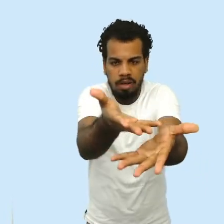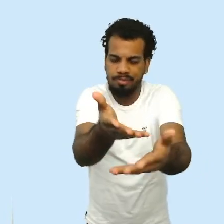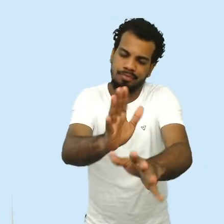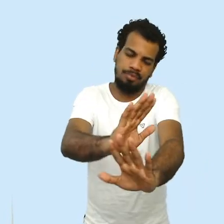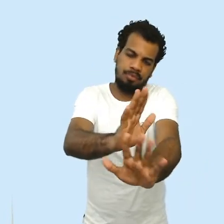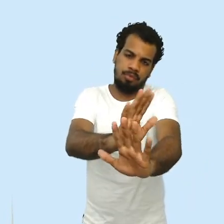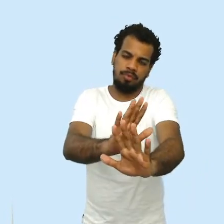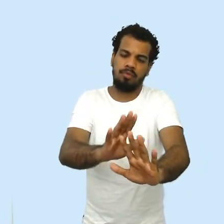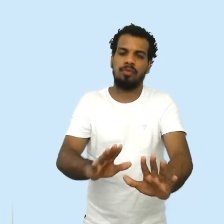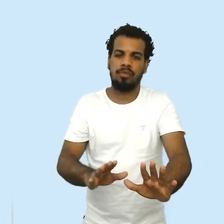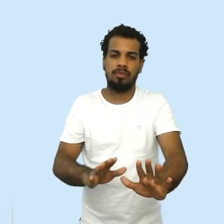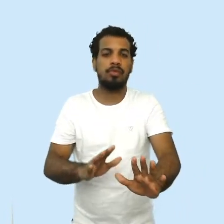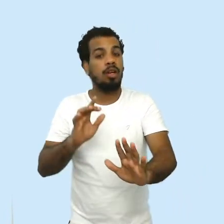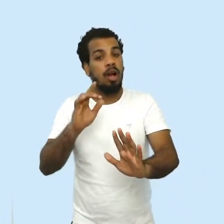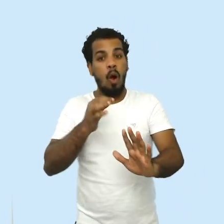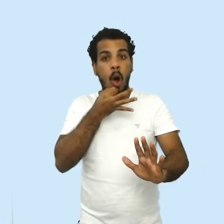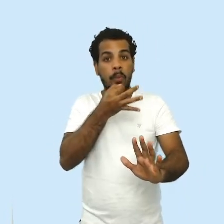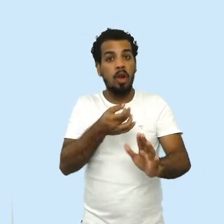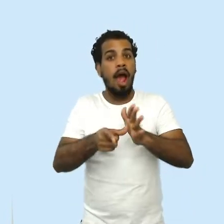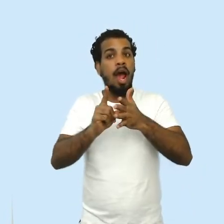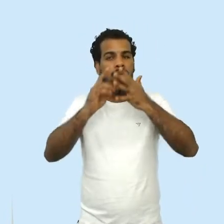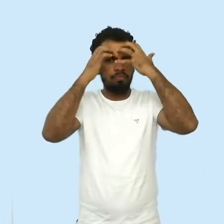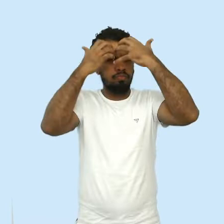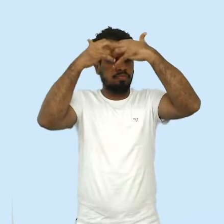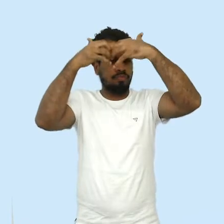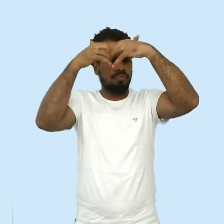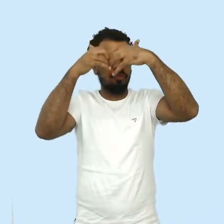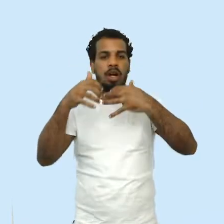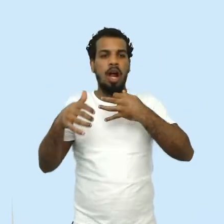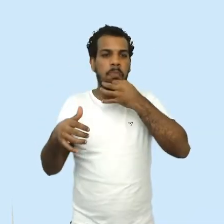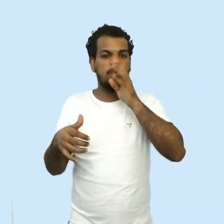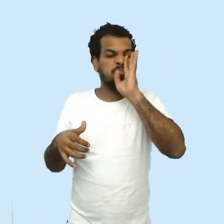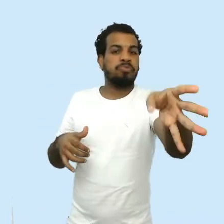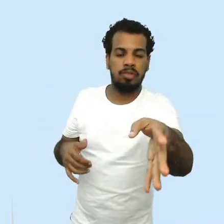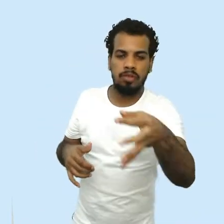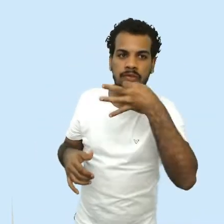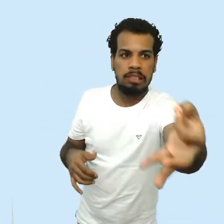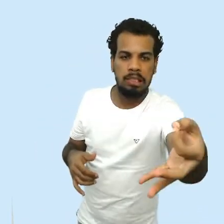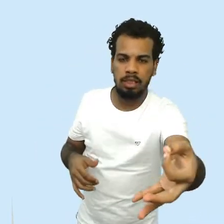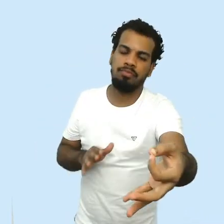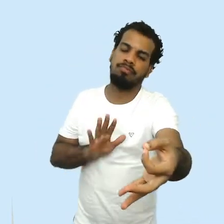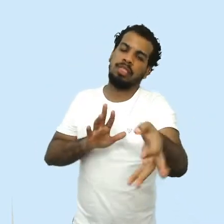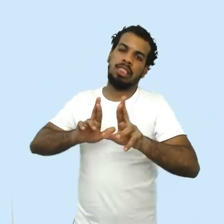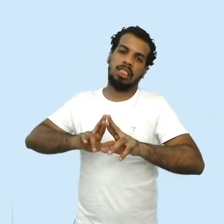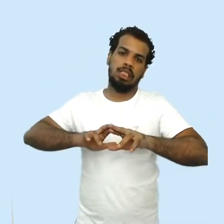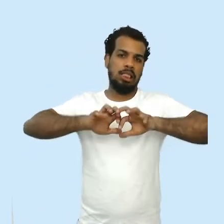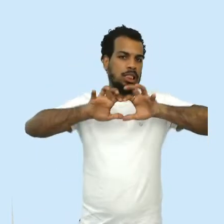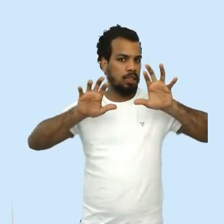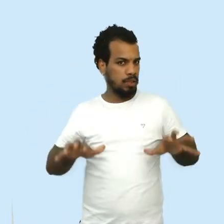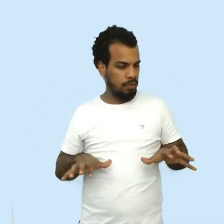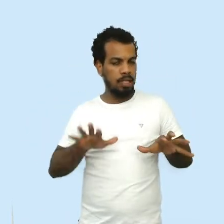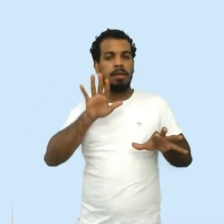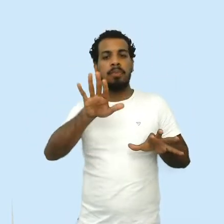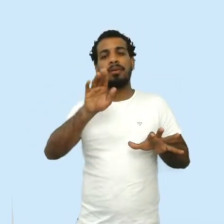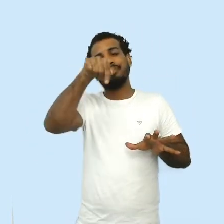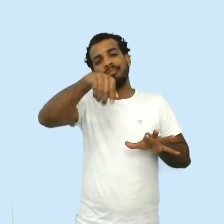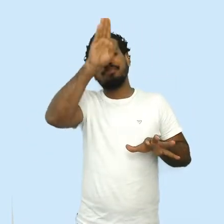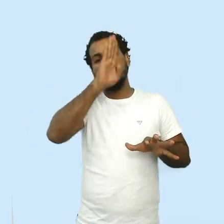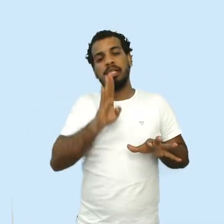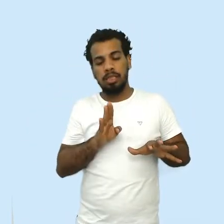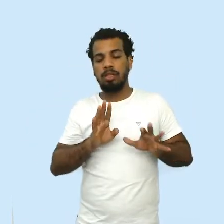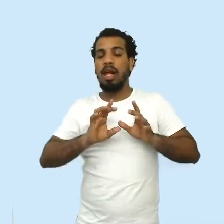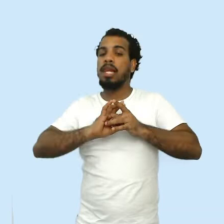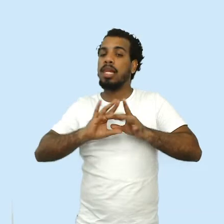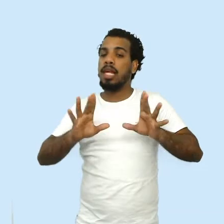opinião são duas coisas diferentes, mas também lembrando que a gente vive num país livre, onde as pessoas elas também têm essa liberdade de expressar as